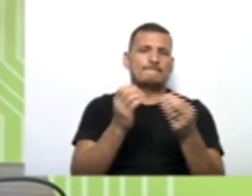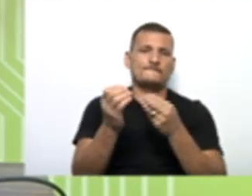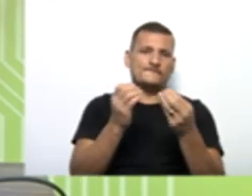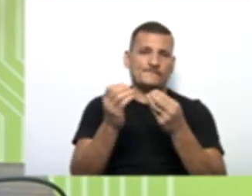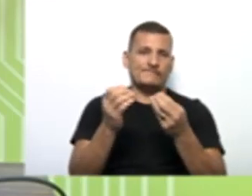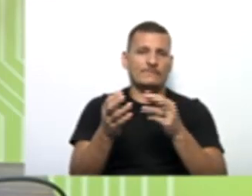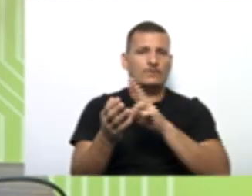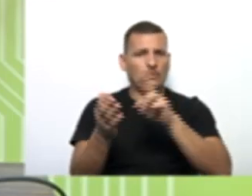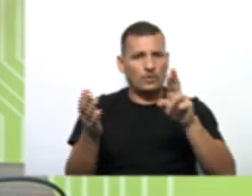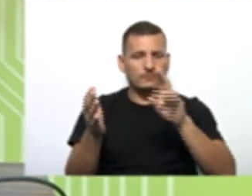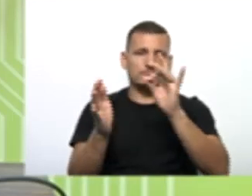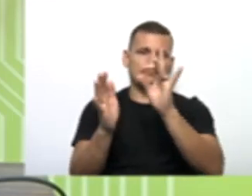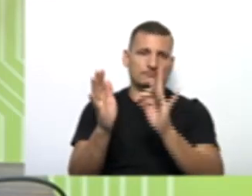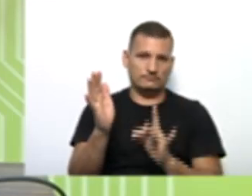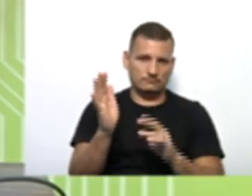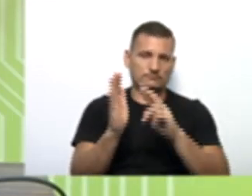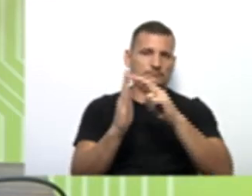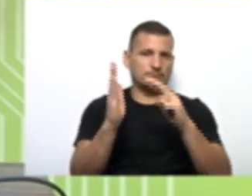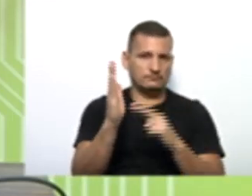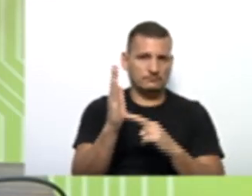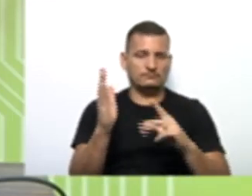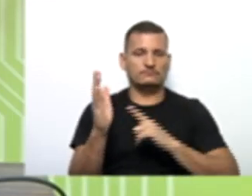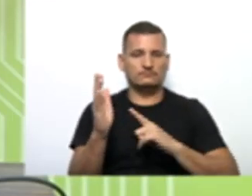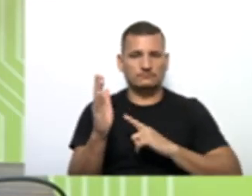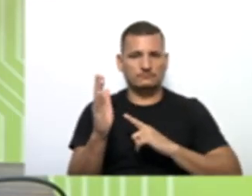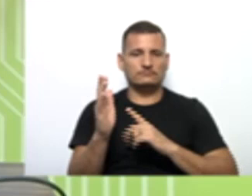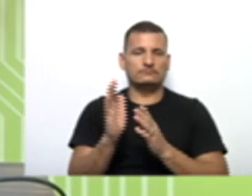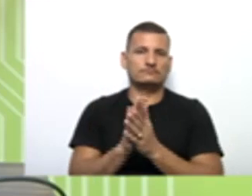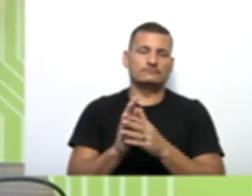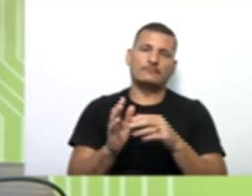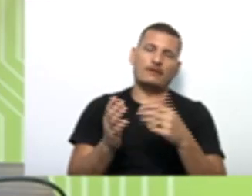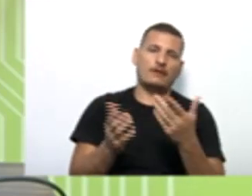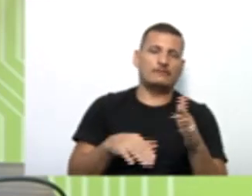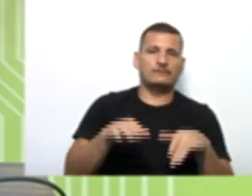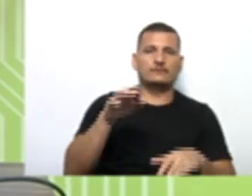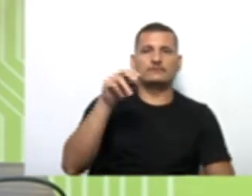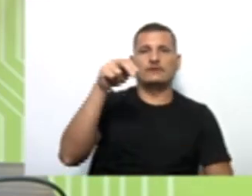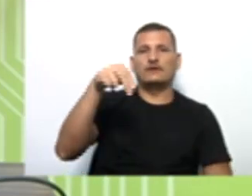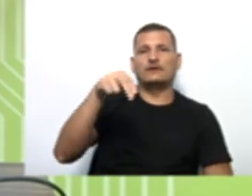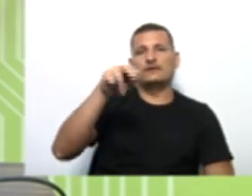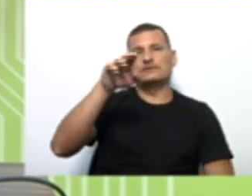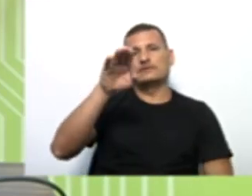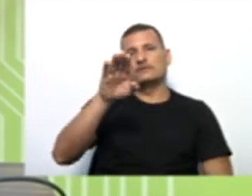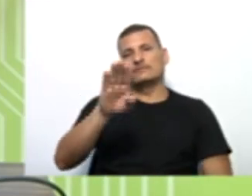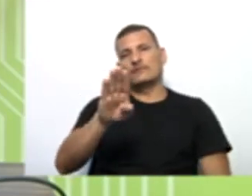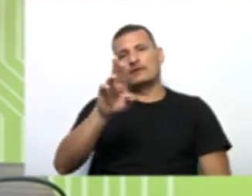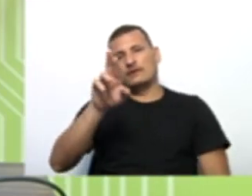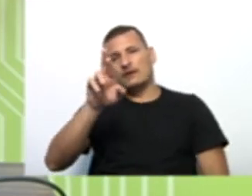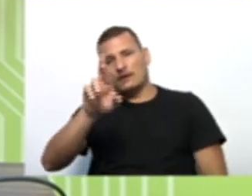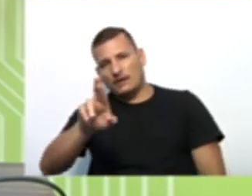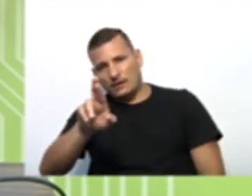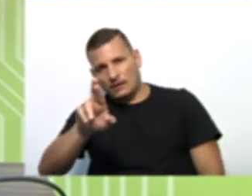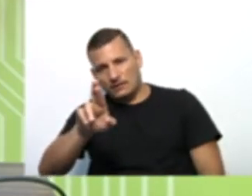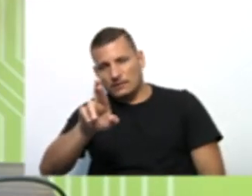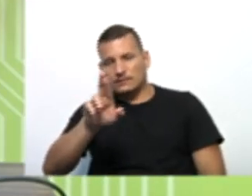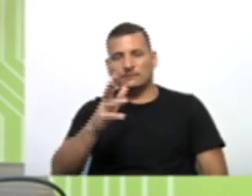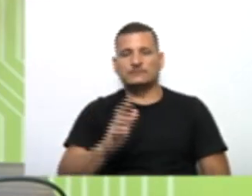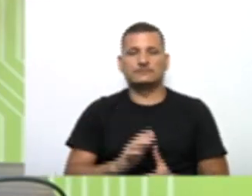dar um nome para cada regra, né? Geralmente vem NBR, que é Norma Brasileira de